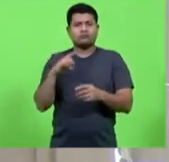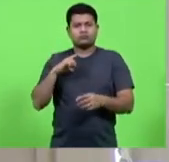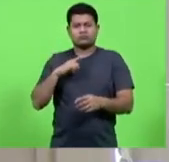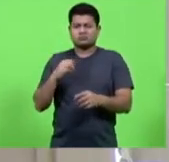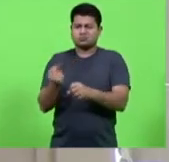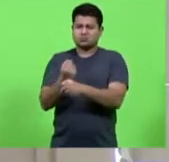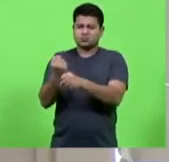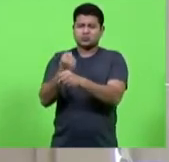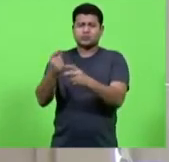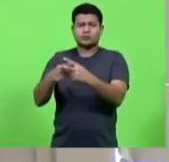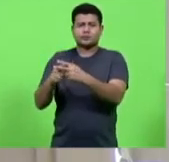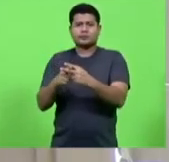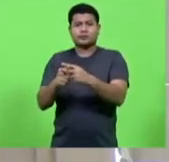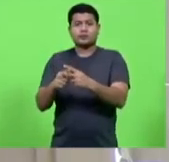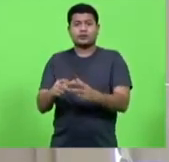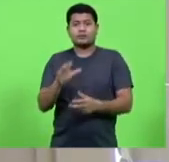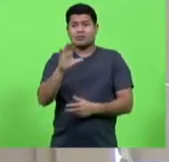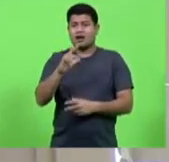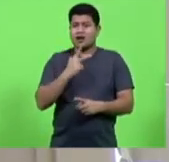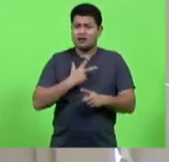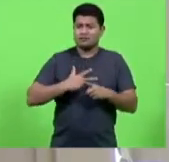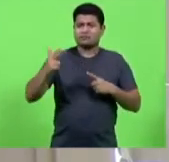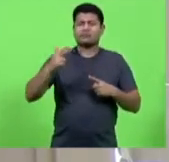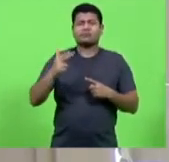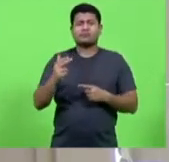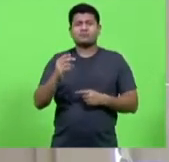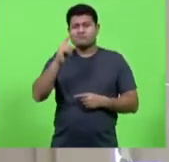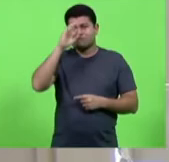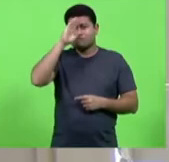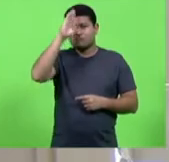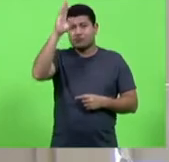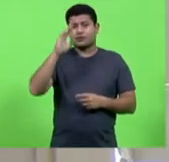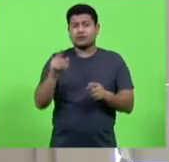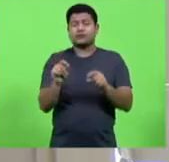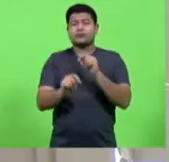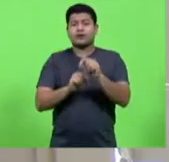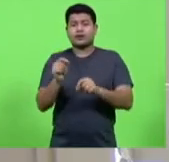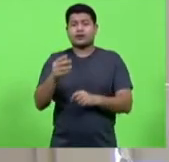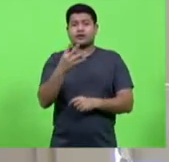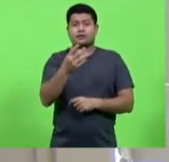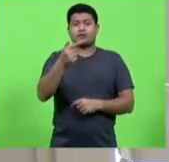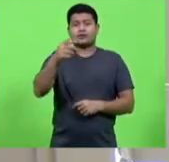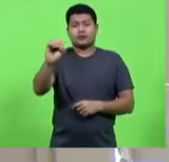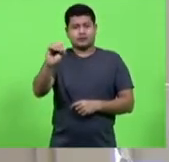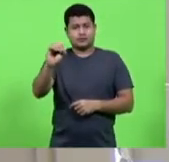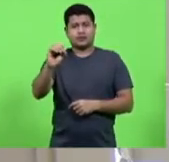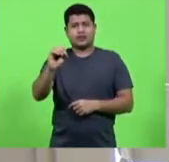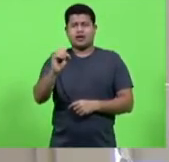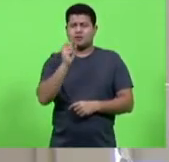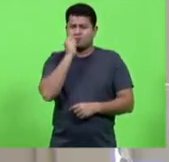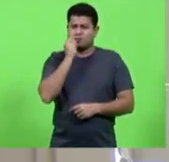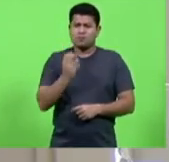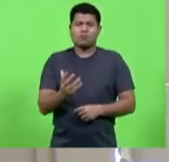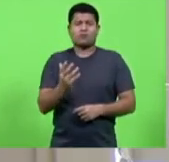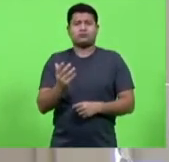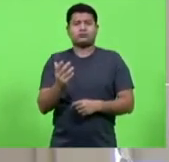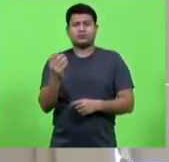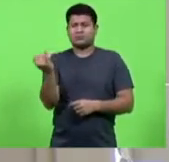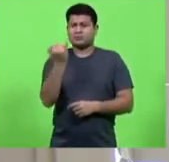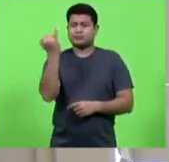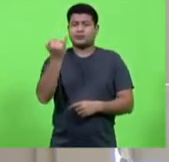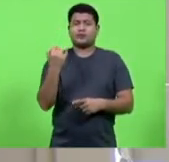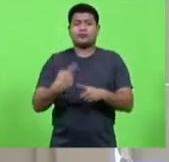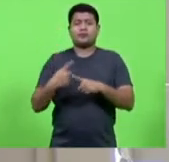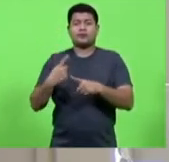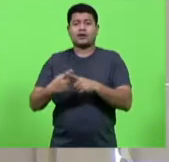incontestavelmente, a grande vitória da 470, uma rodovia de suma importância pelo caráter econômico